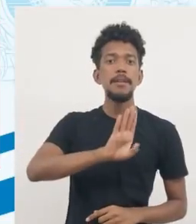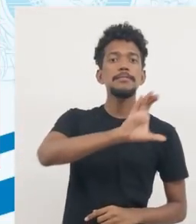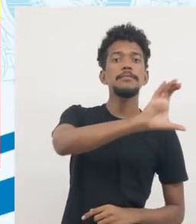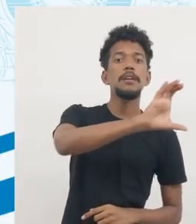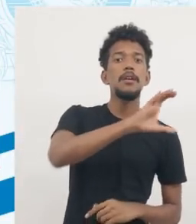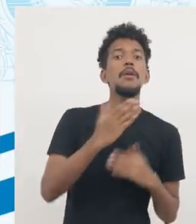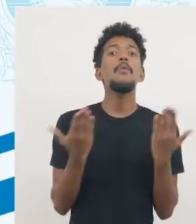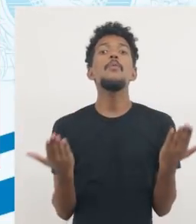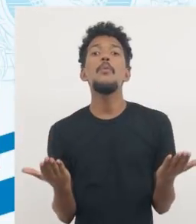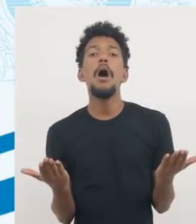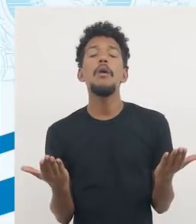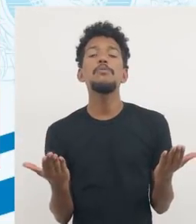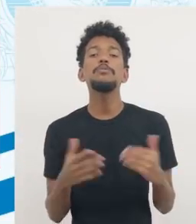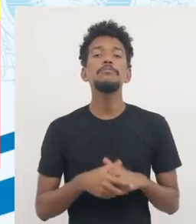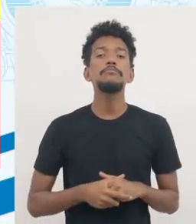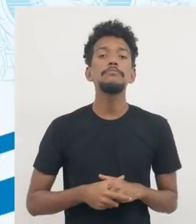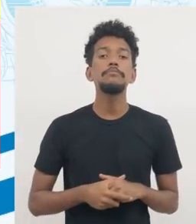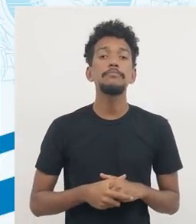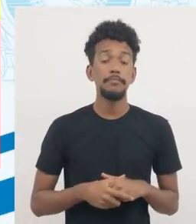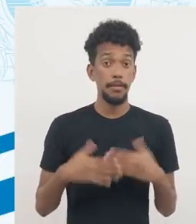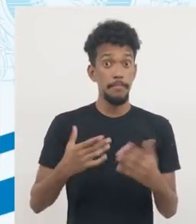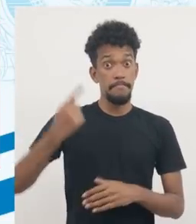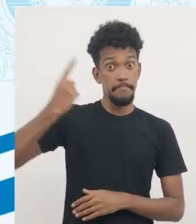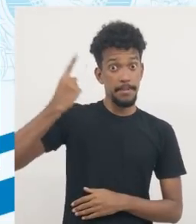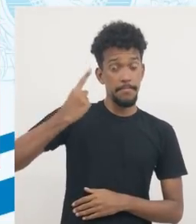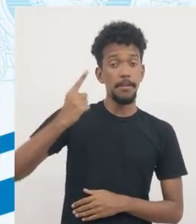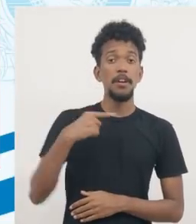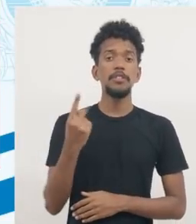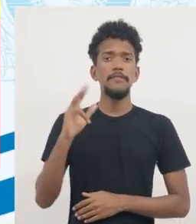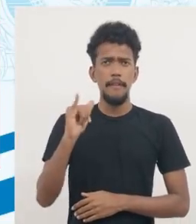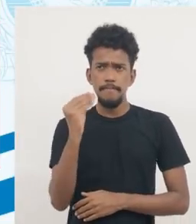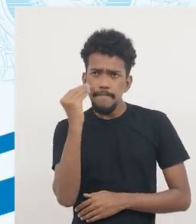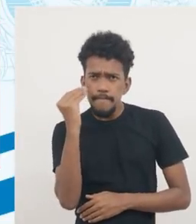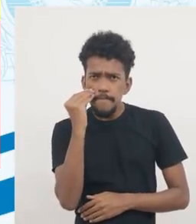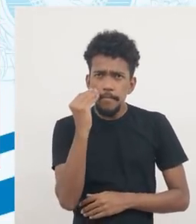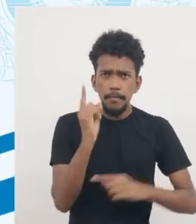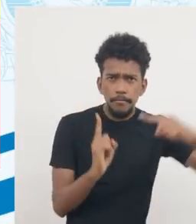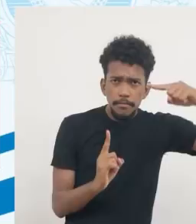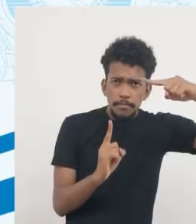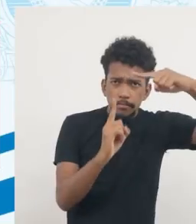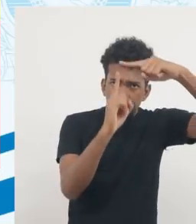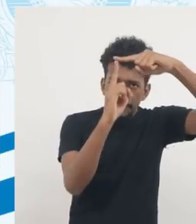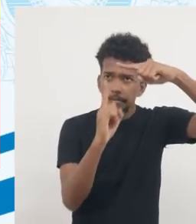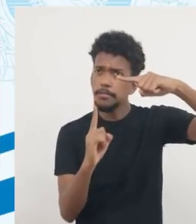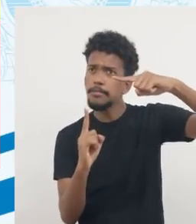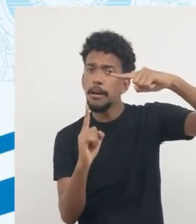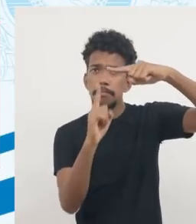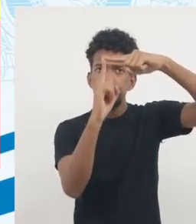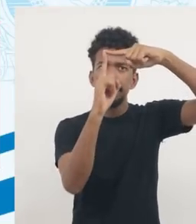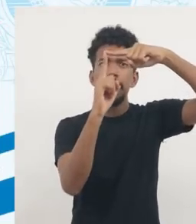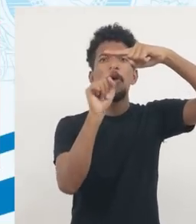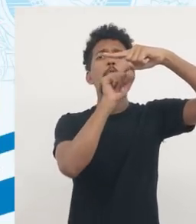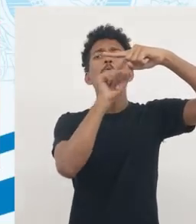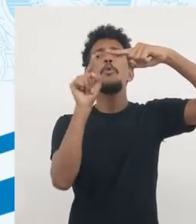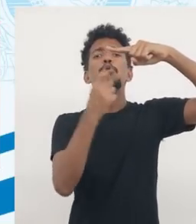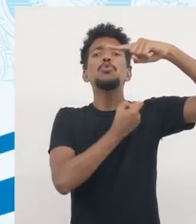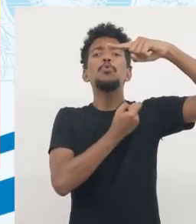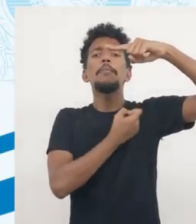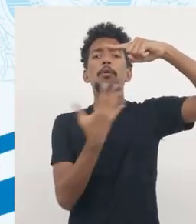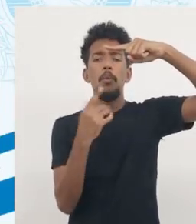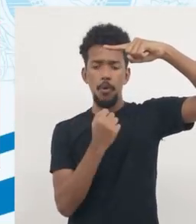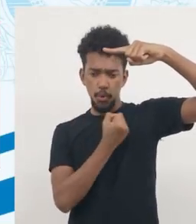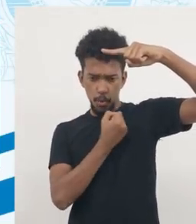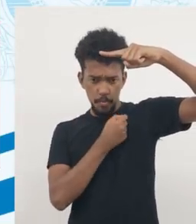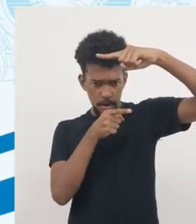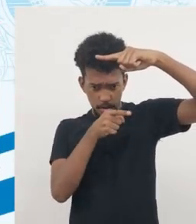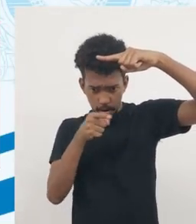e C? Então a primeira tarefa, o primeiro esforço nosso é justamente nessa malha quadriculada, ou melhor,